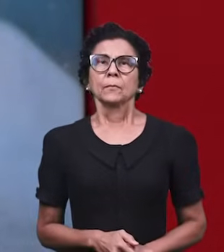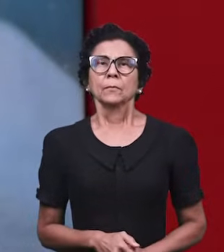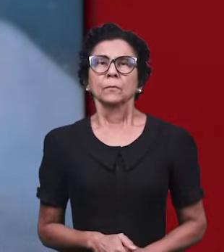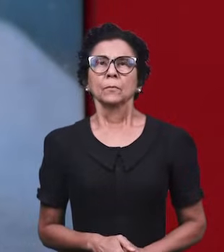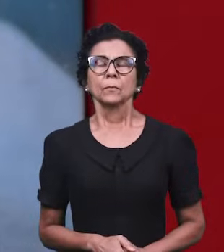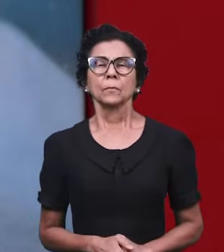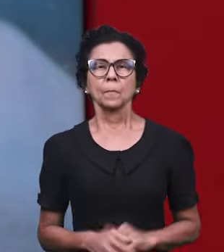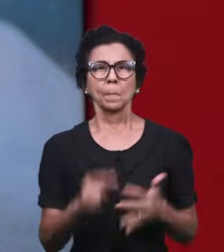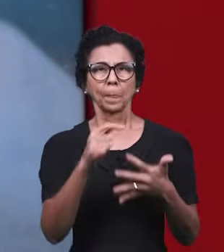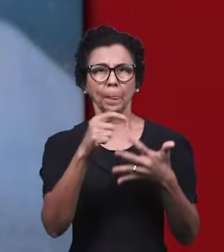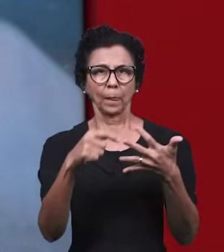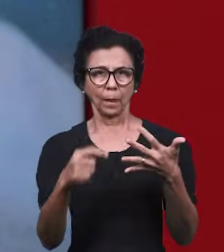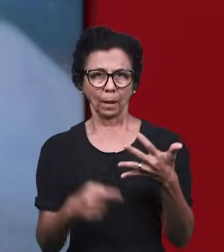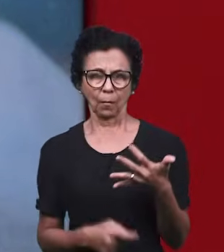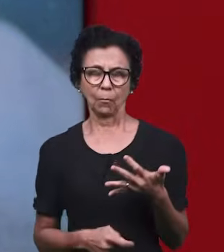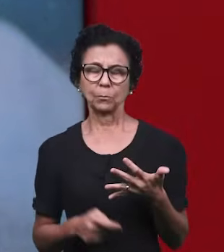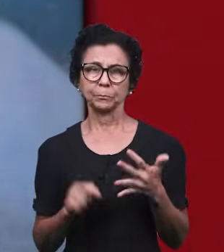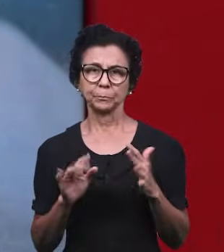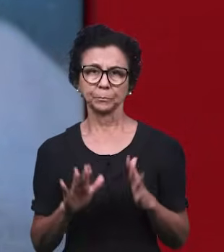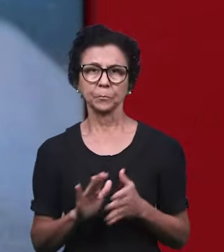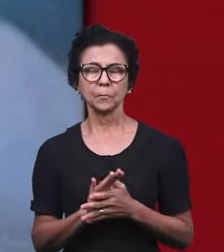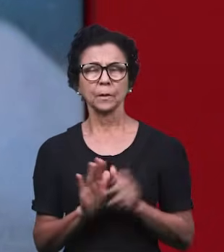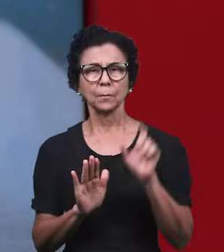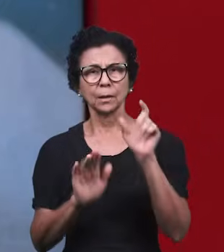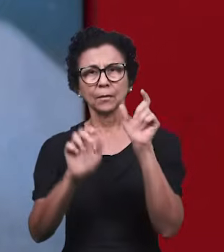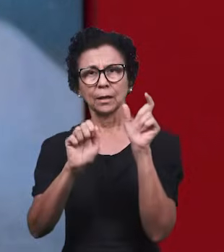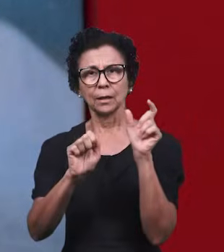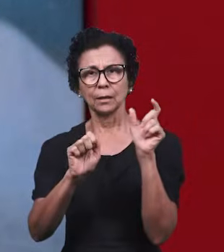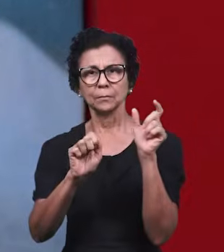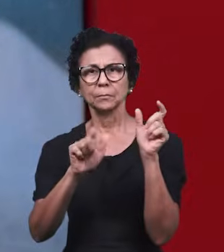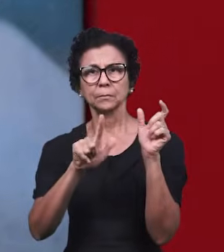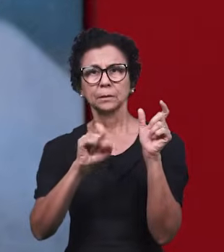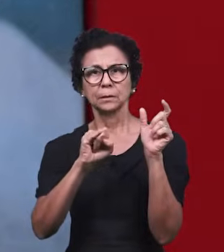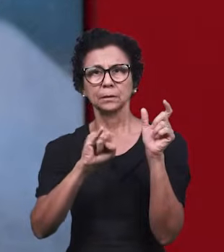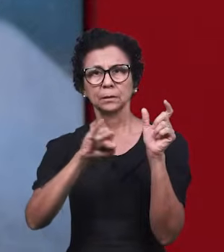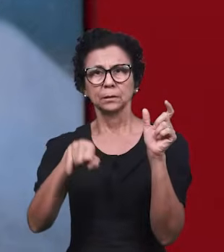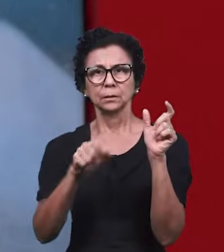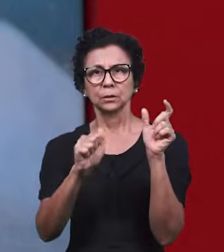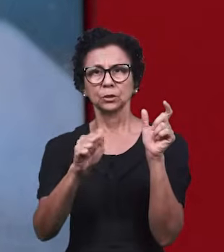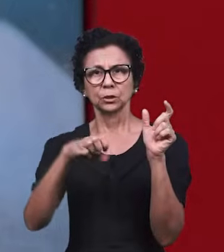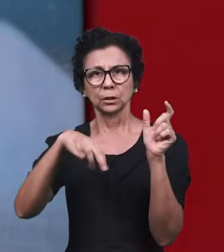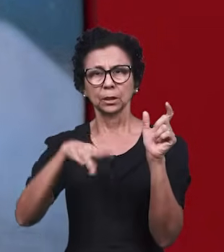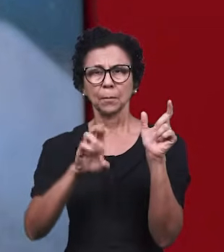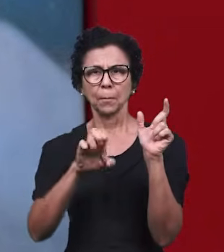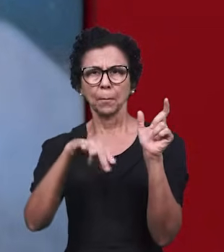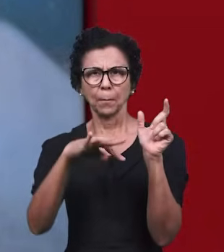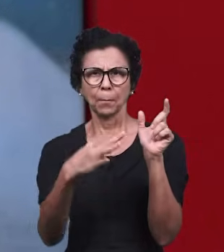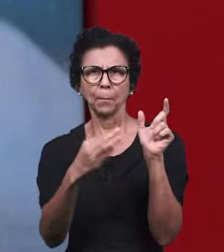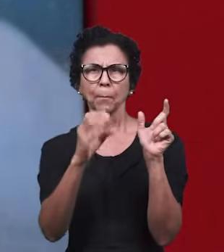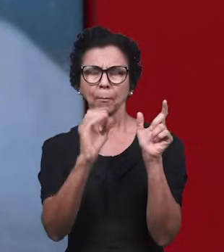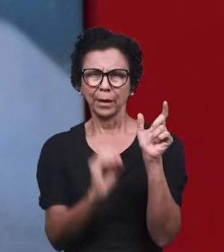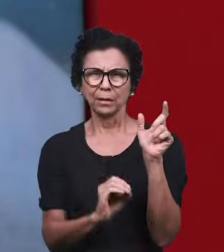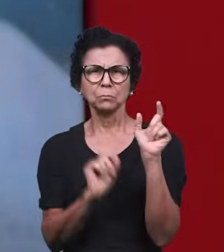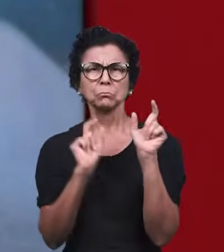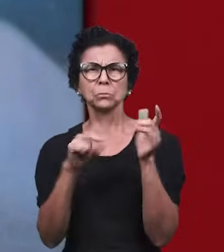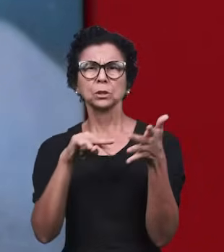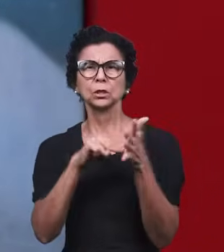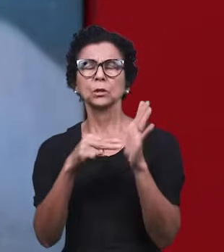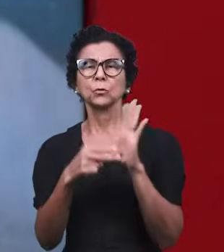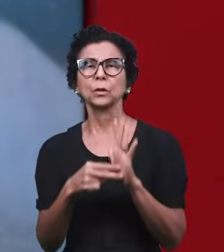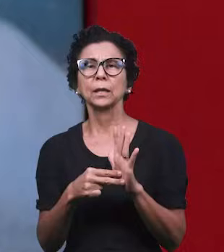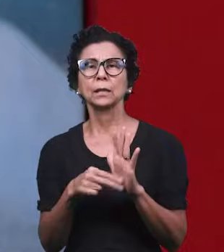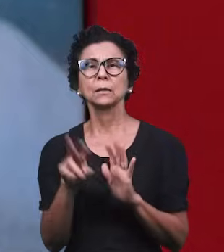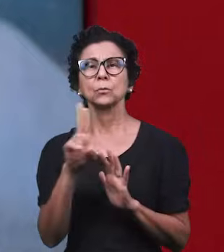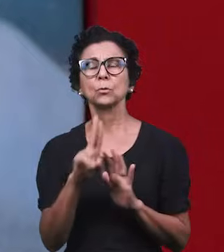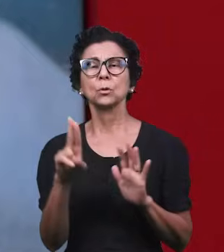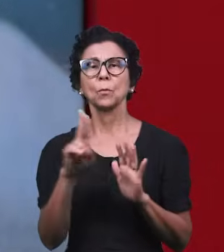aqui colocarmos, nós estamos falando do alijamento do Espírito Santo, O alijar é um termo muito utilizado na